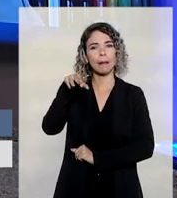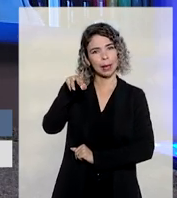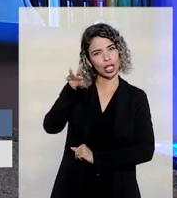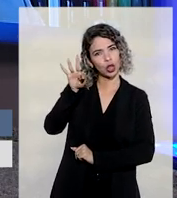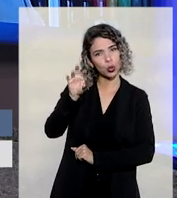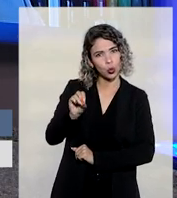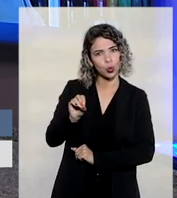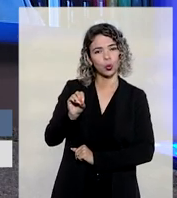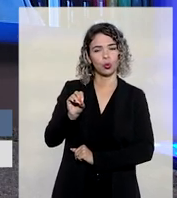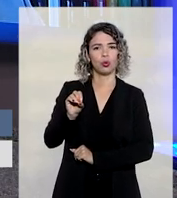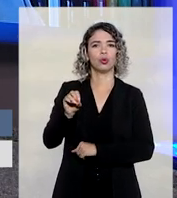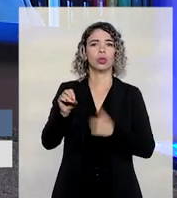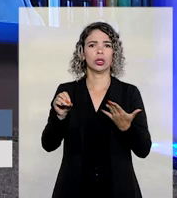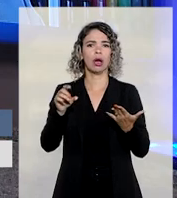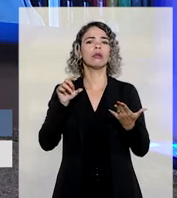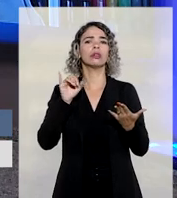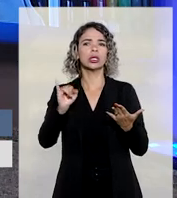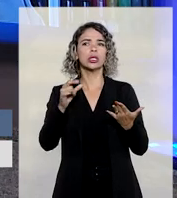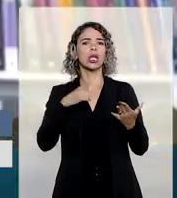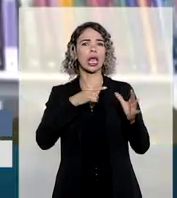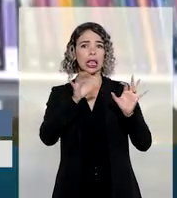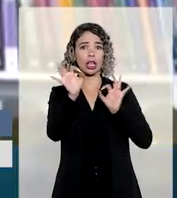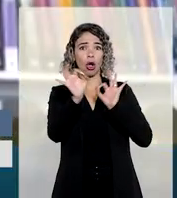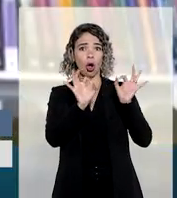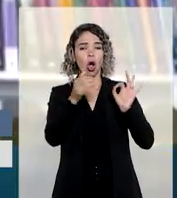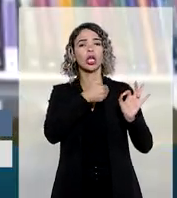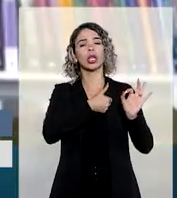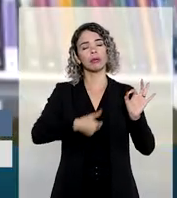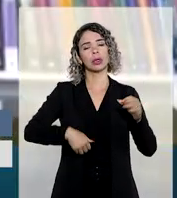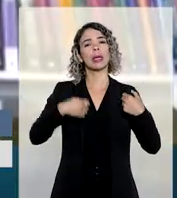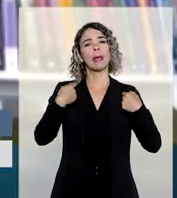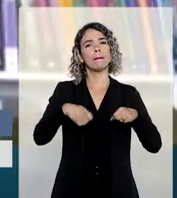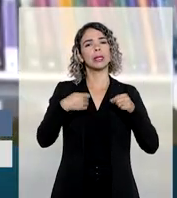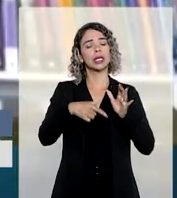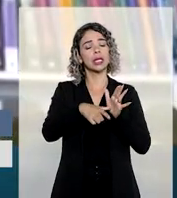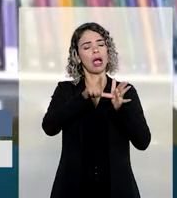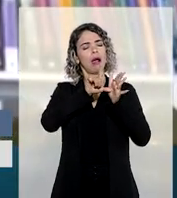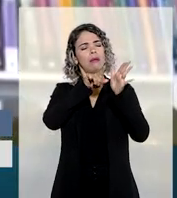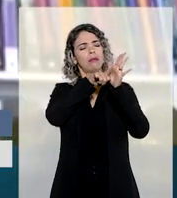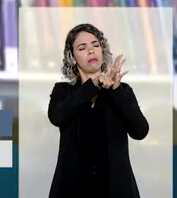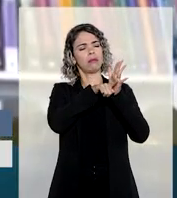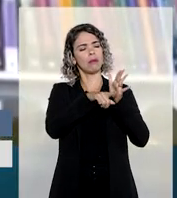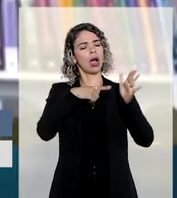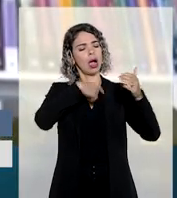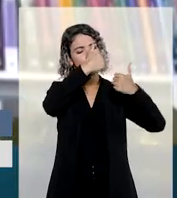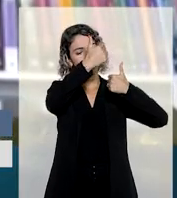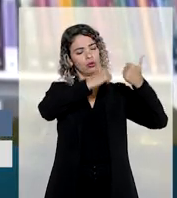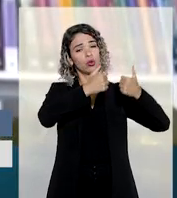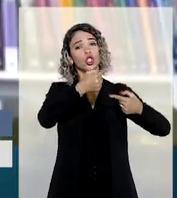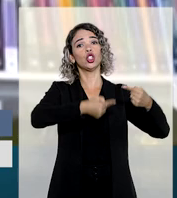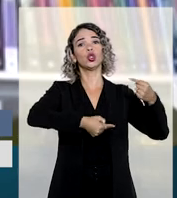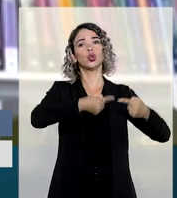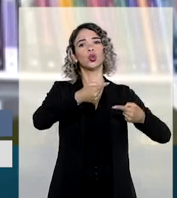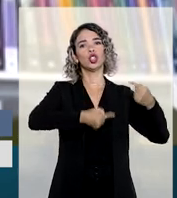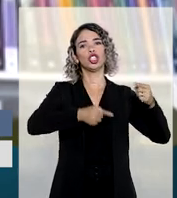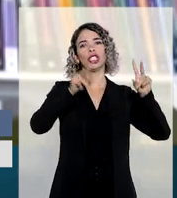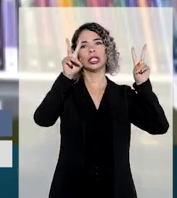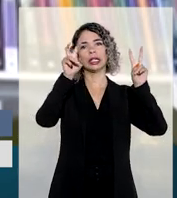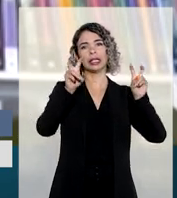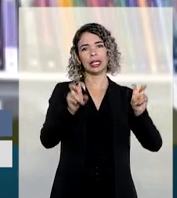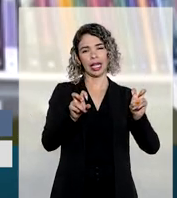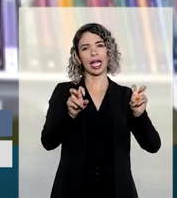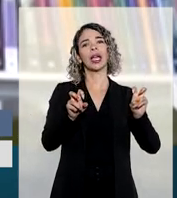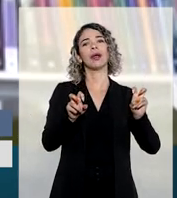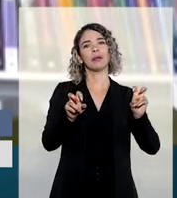entende que, mesmo para as matérias de ordem pública, existe a necessidade de pré-questionamento, ou seja, de prévia discussão dessas